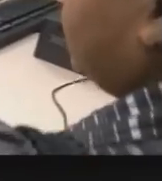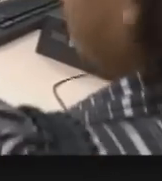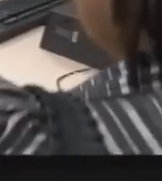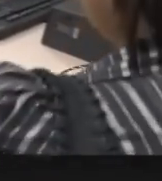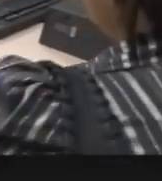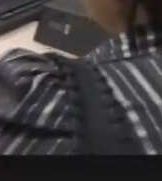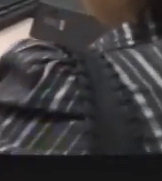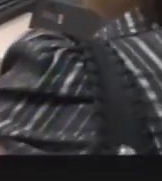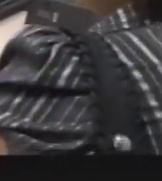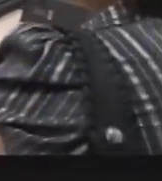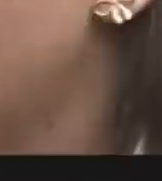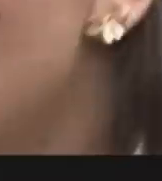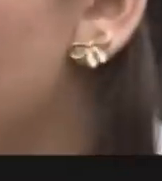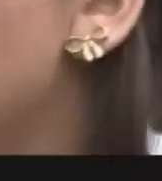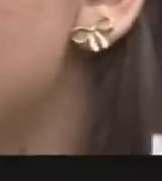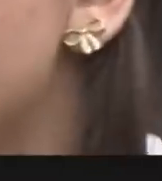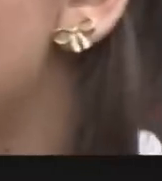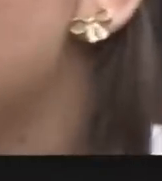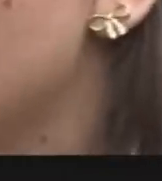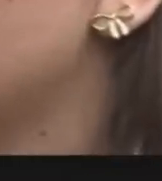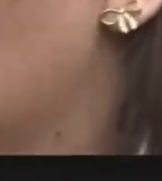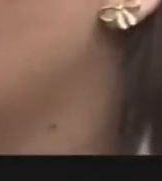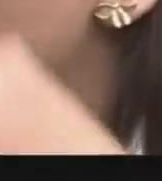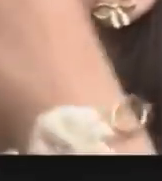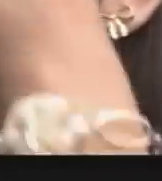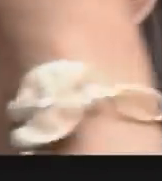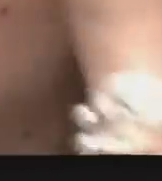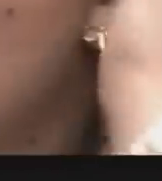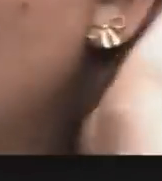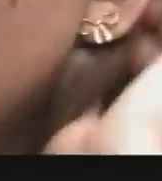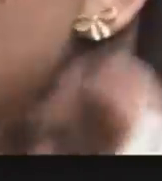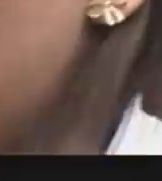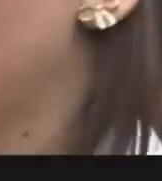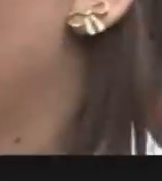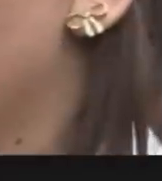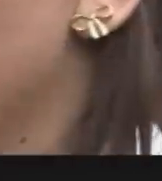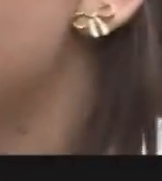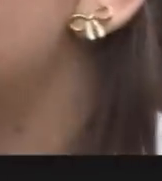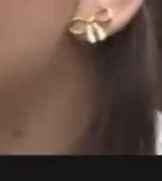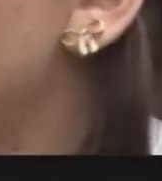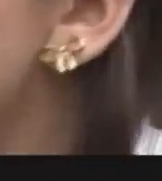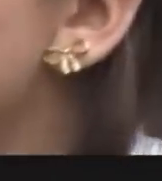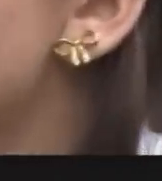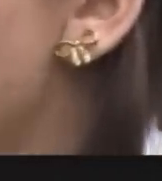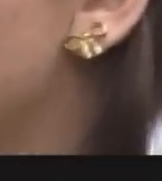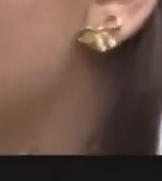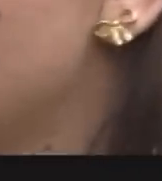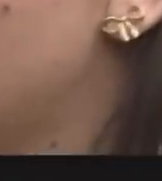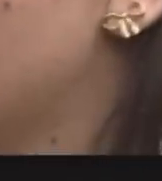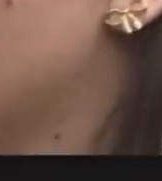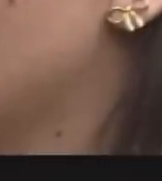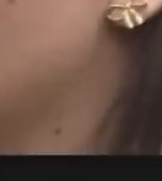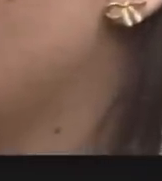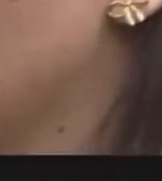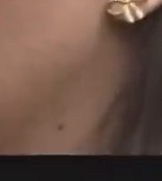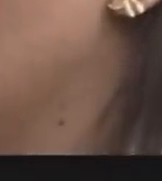nenhuma intimação lá para vocês, não. Tem muito bolsista na minha sala, nossa maioria. E são todos bons